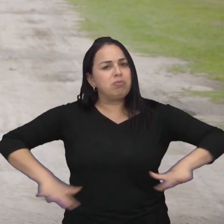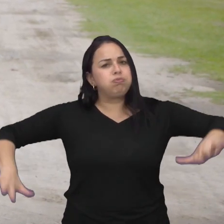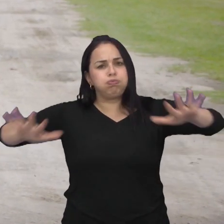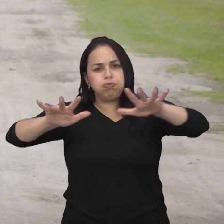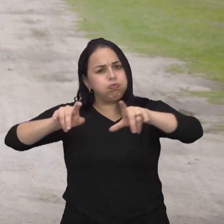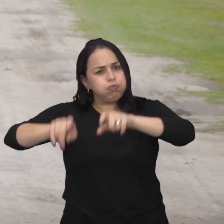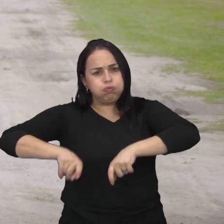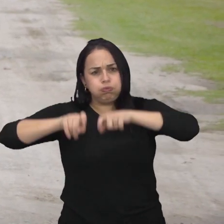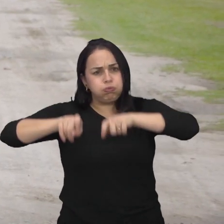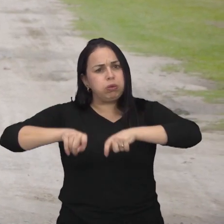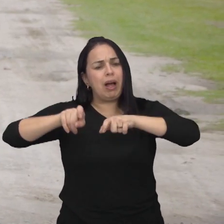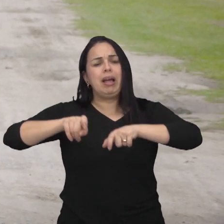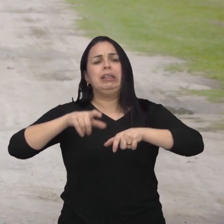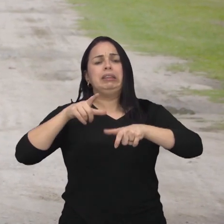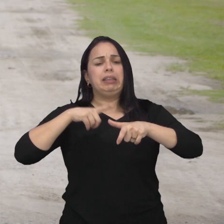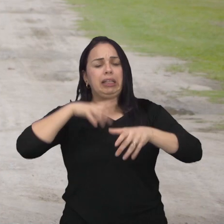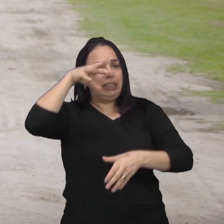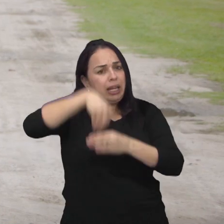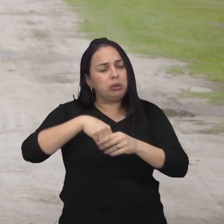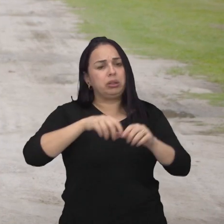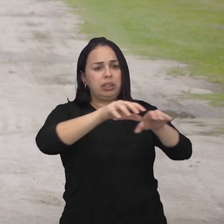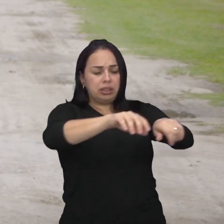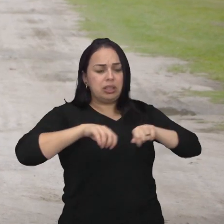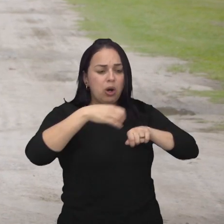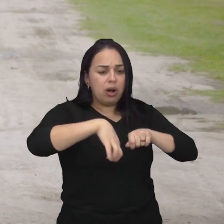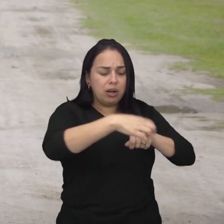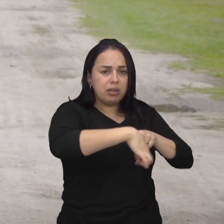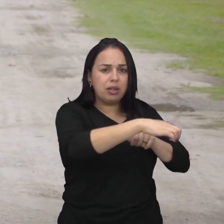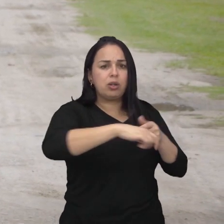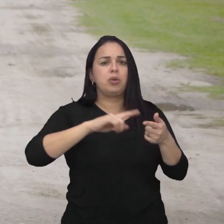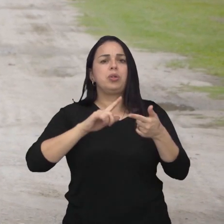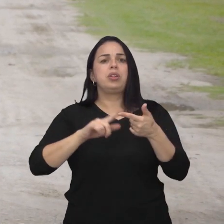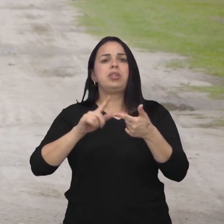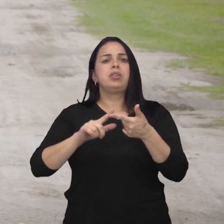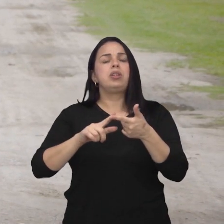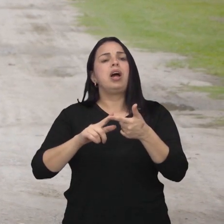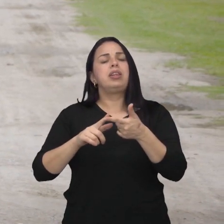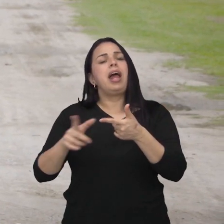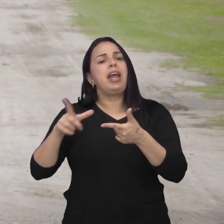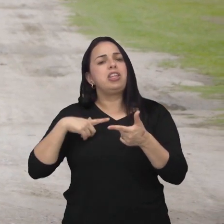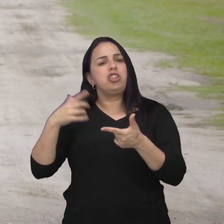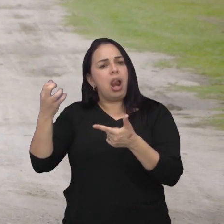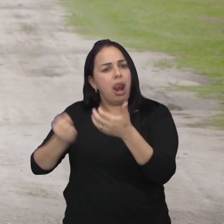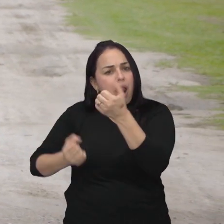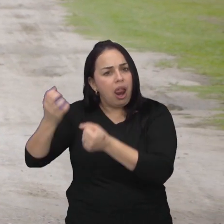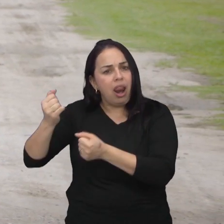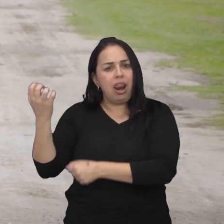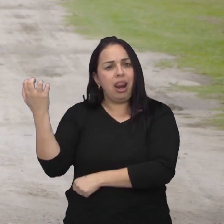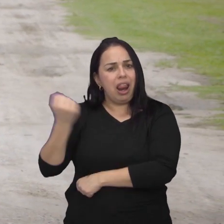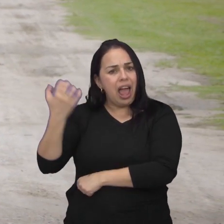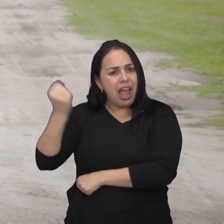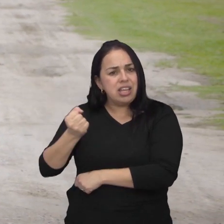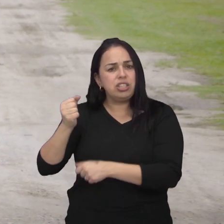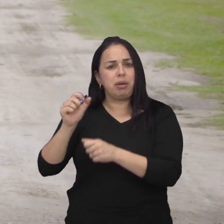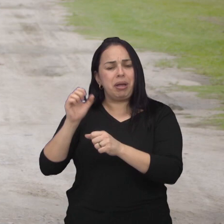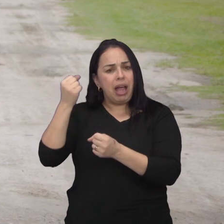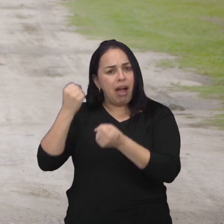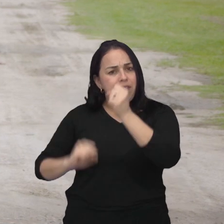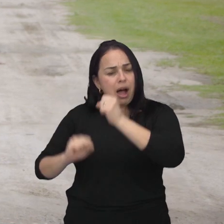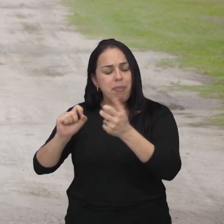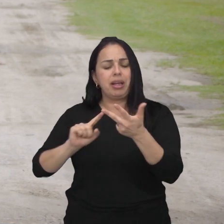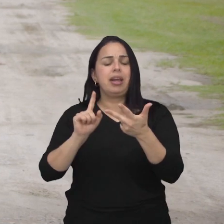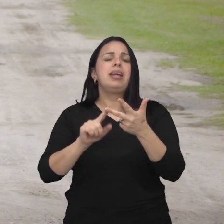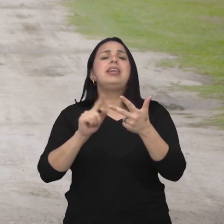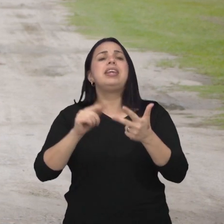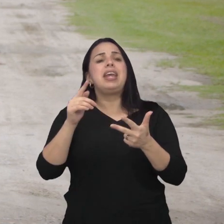e funcionava várias coisas, né? Tinha tecelagem, tinha a cooperativa, né, de leite e tinha a própria casa dos moradores.